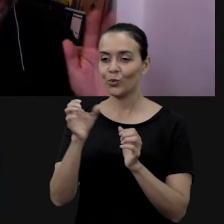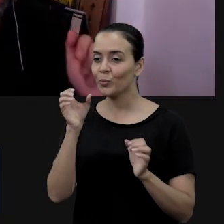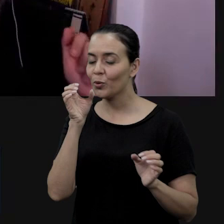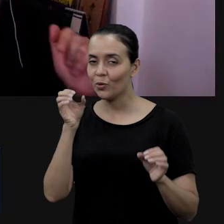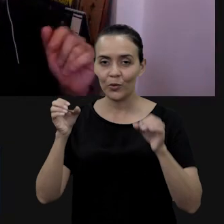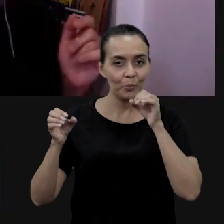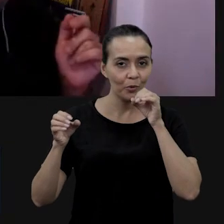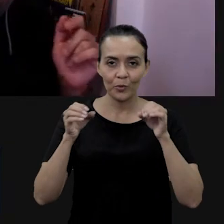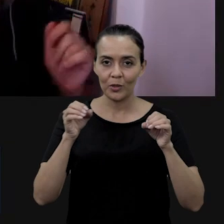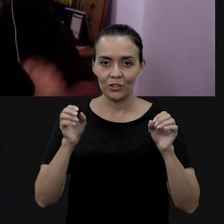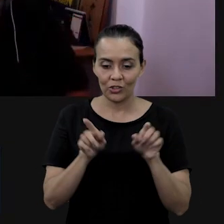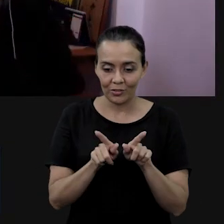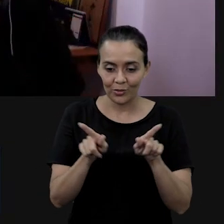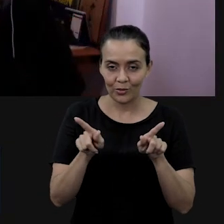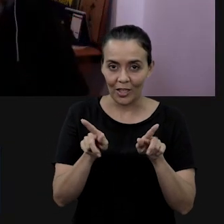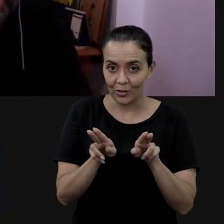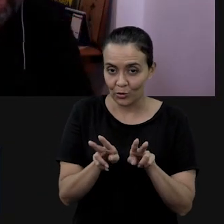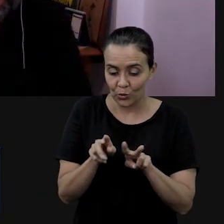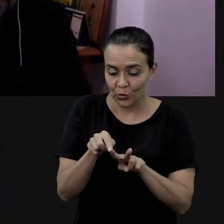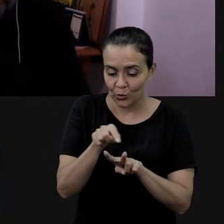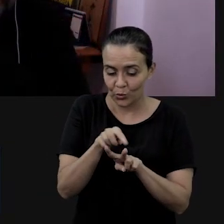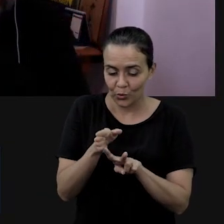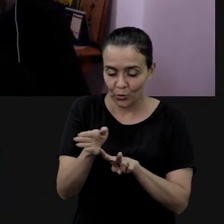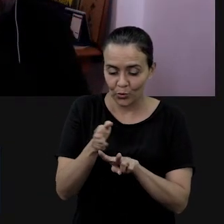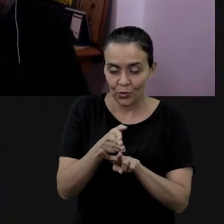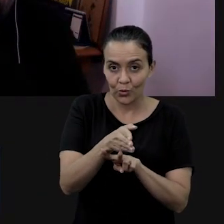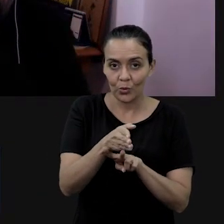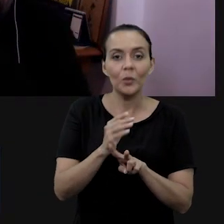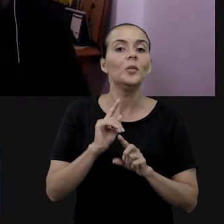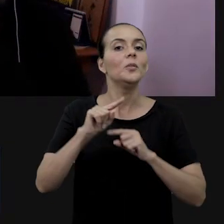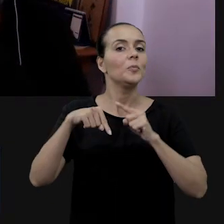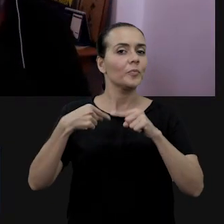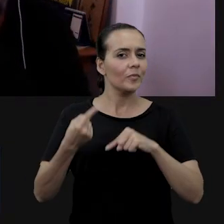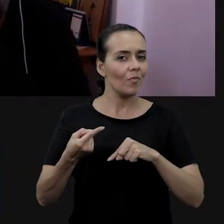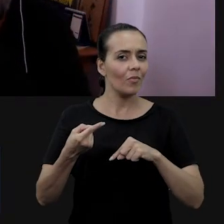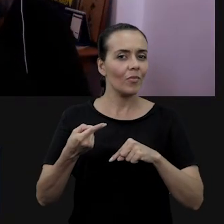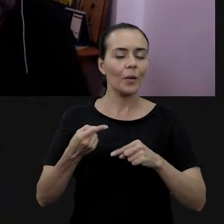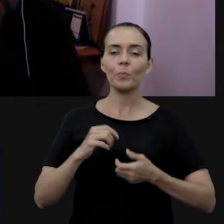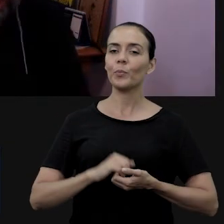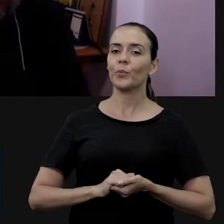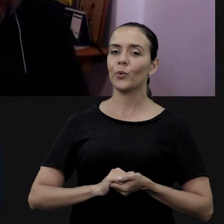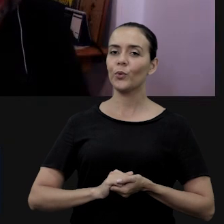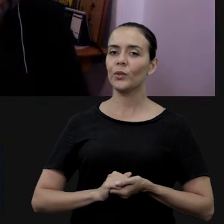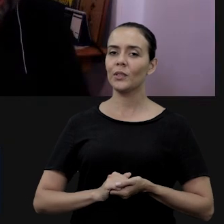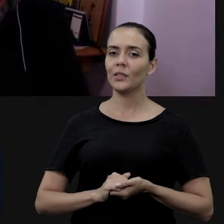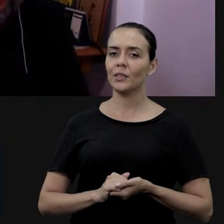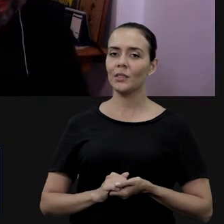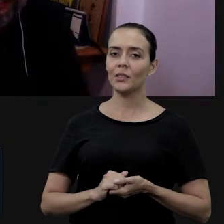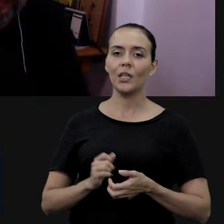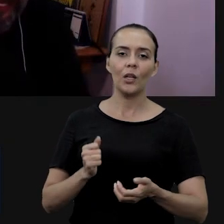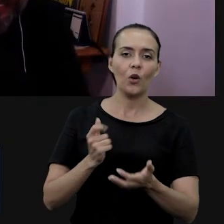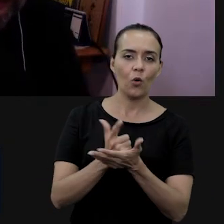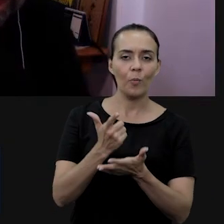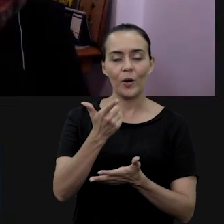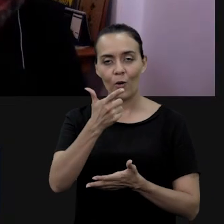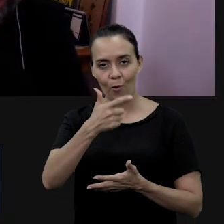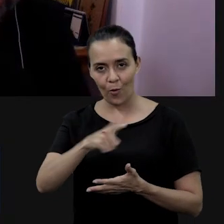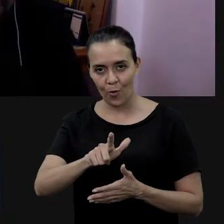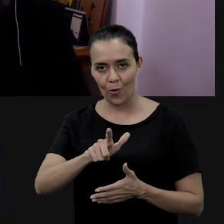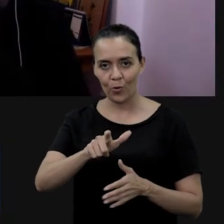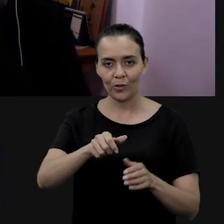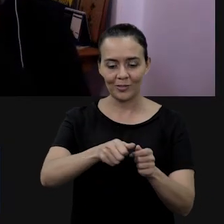já foi, tinha dois canais, né? E depois eu investi isso, kit de